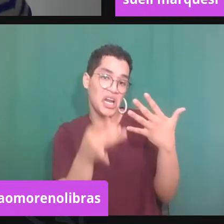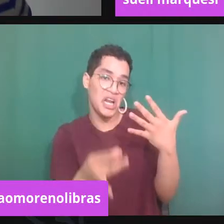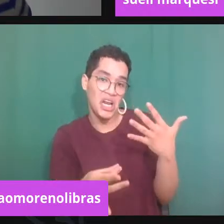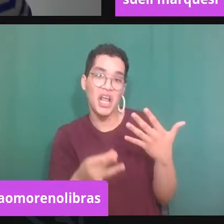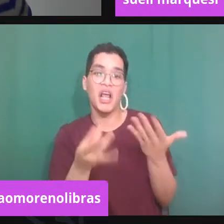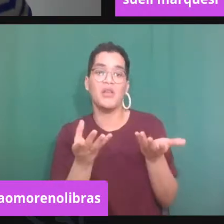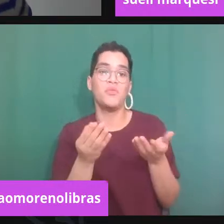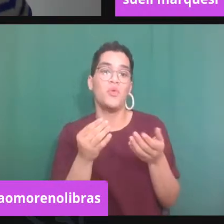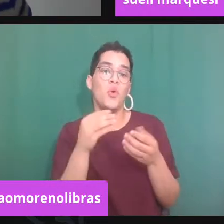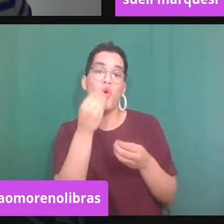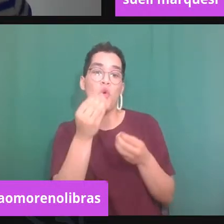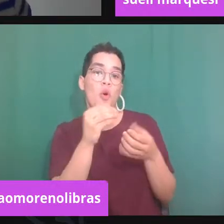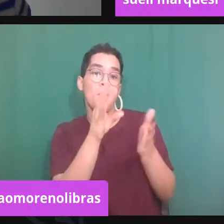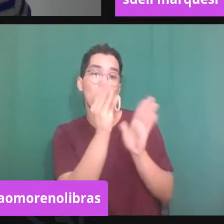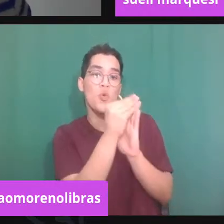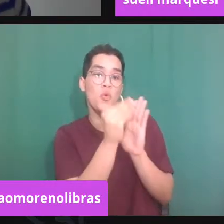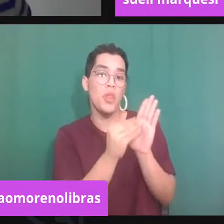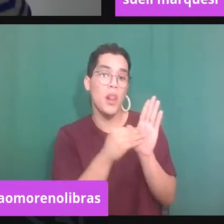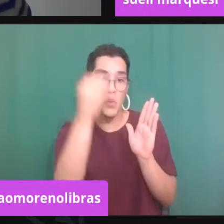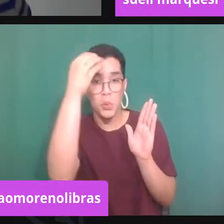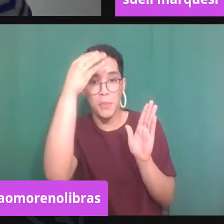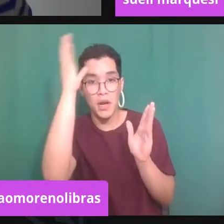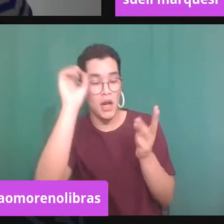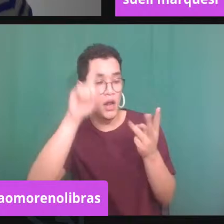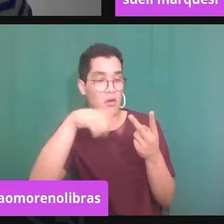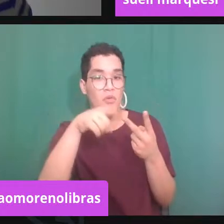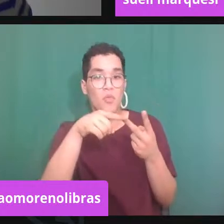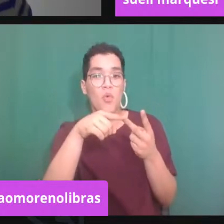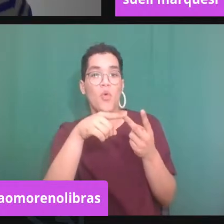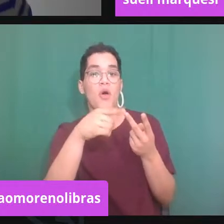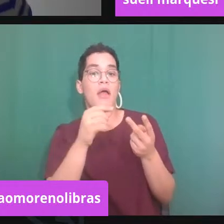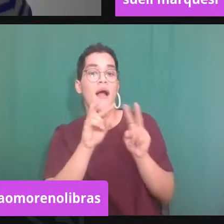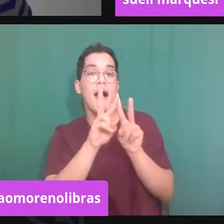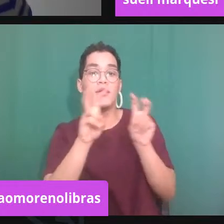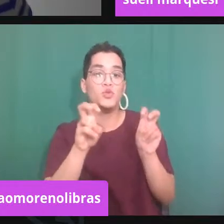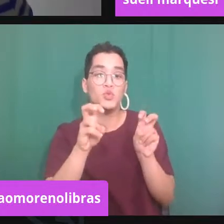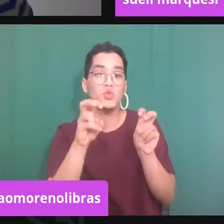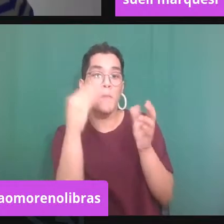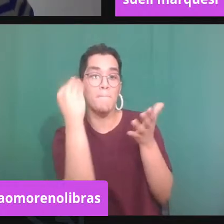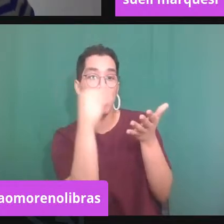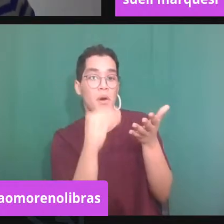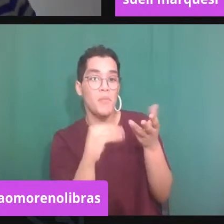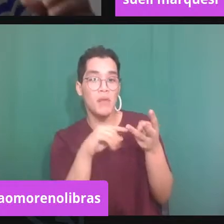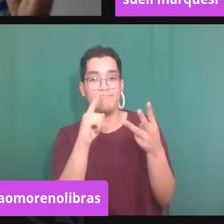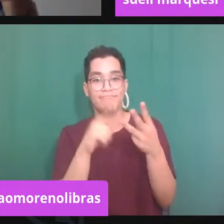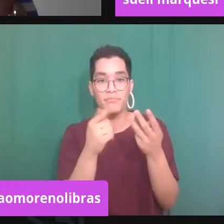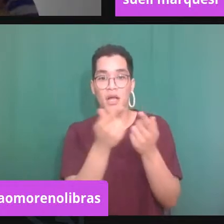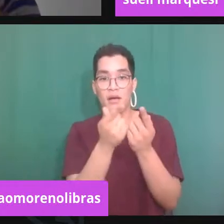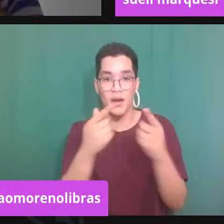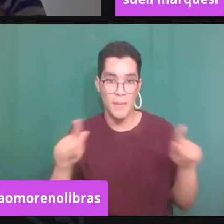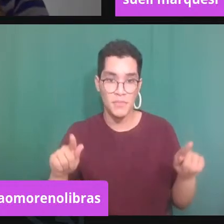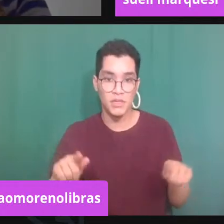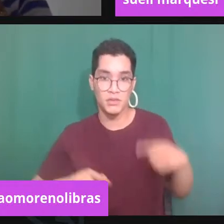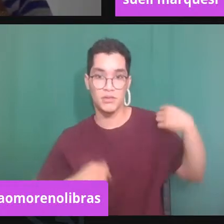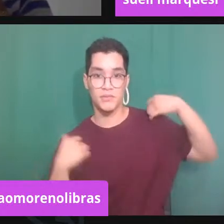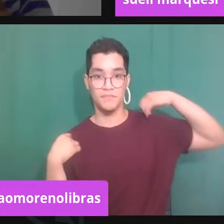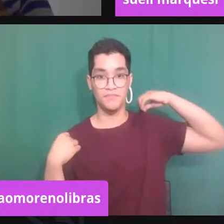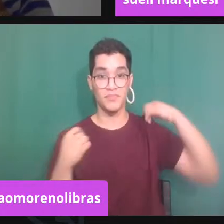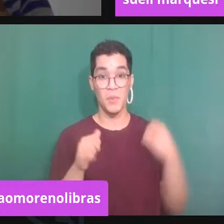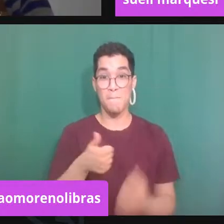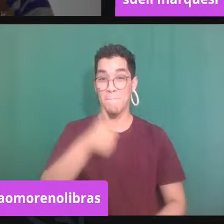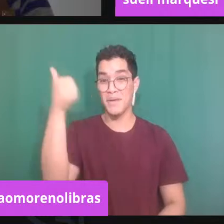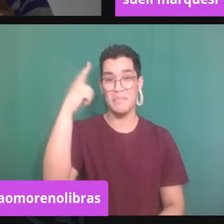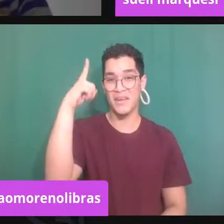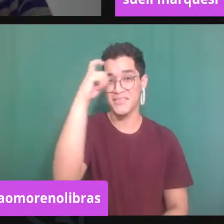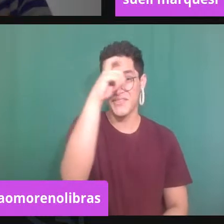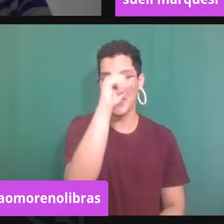gramática. O que, que a gente notava que o candidato tinha mais dificuldade? Abordagem do conteúdo. É a